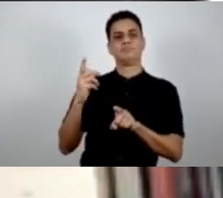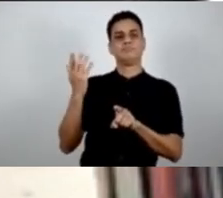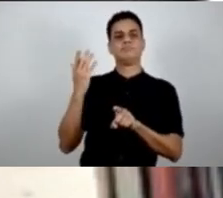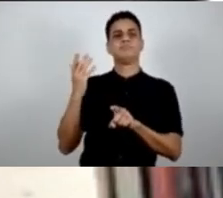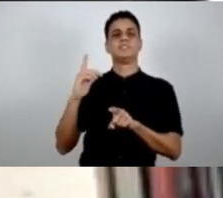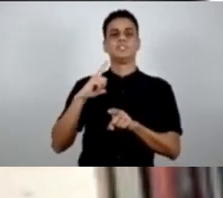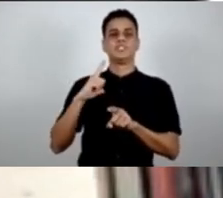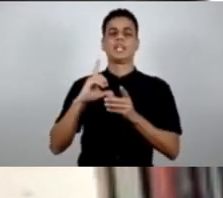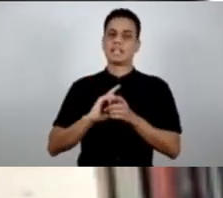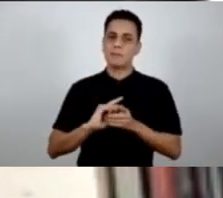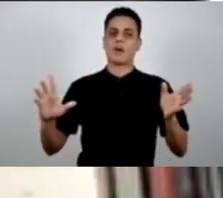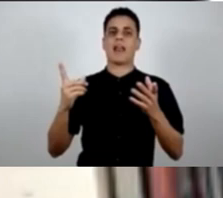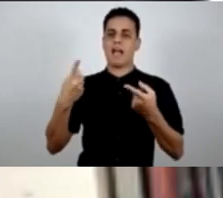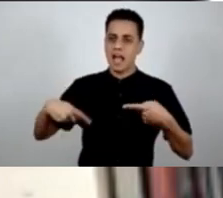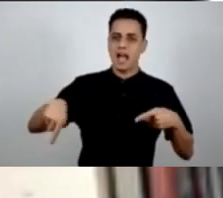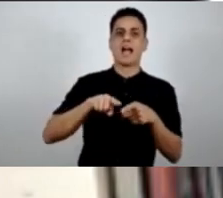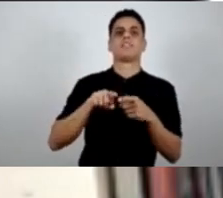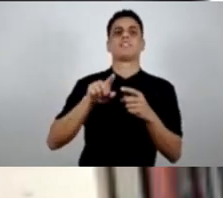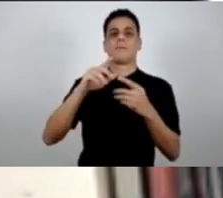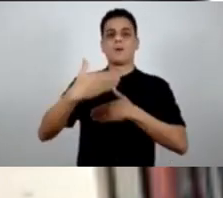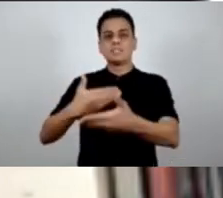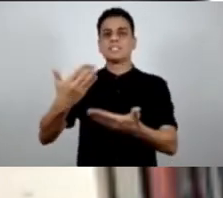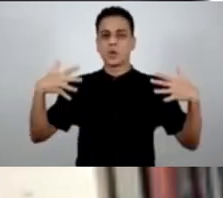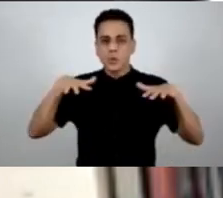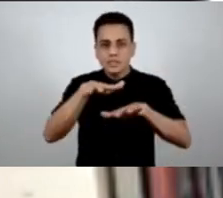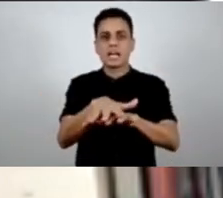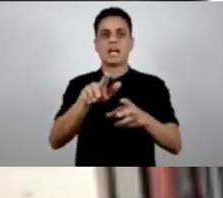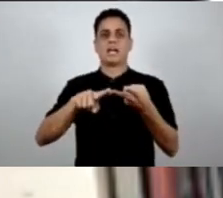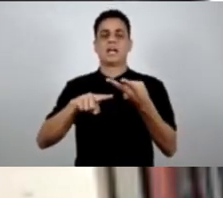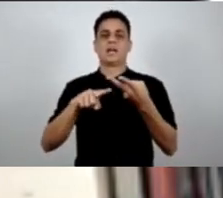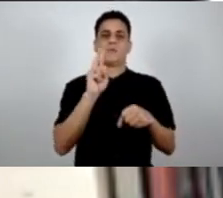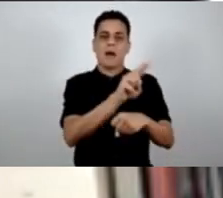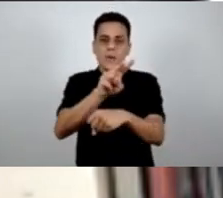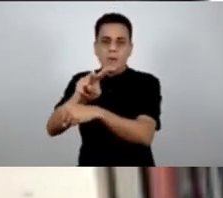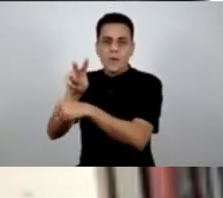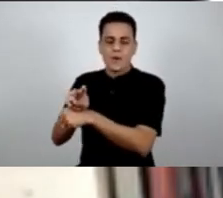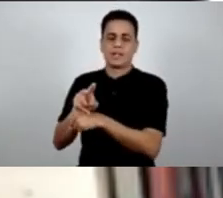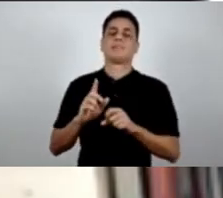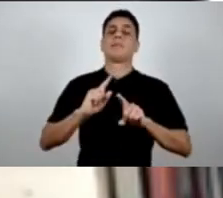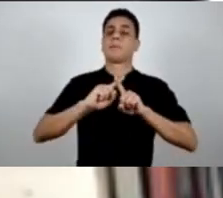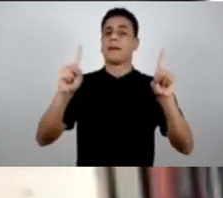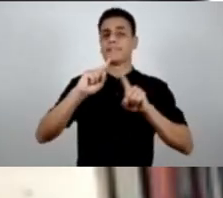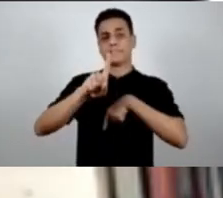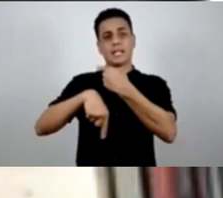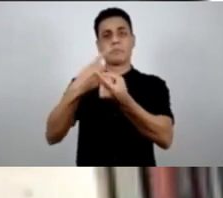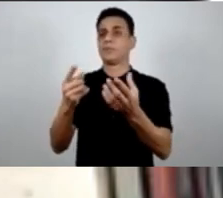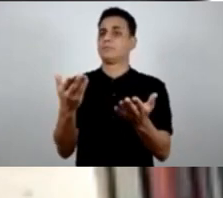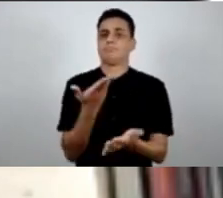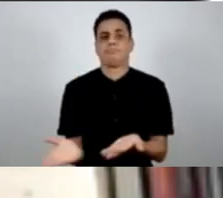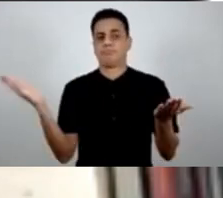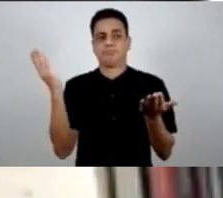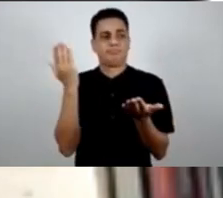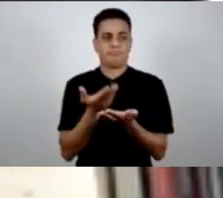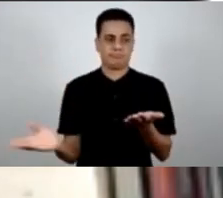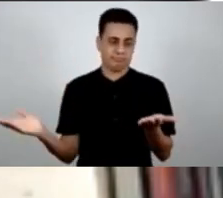recuperação democrática, da inclusão, da sustentabilidade, e infelizmente isso se perdeu. Isso é como uma